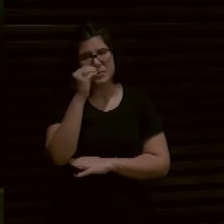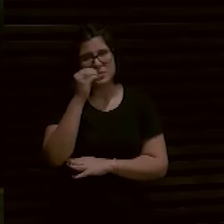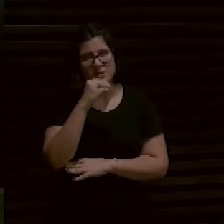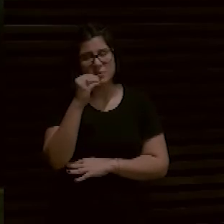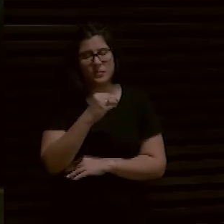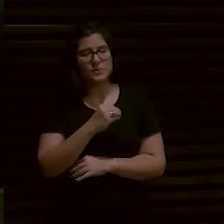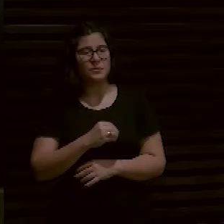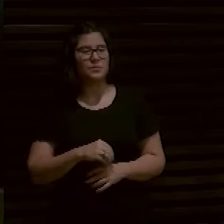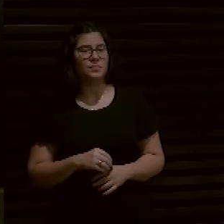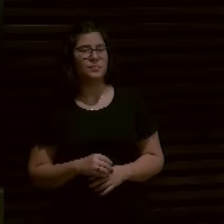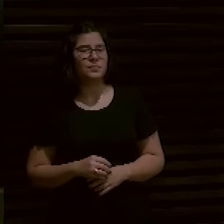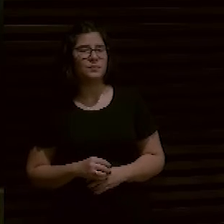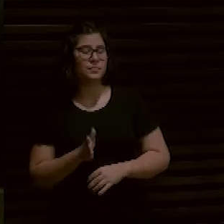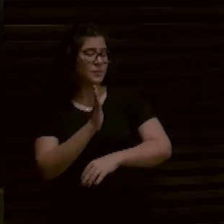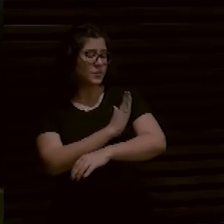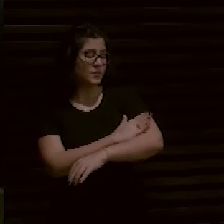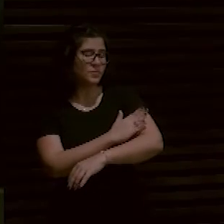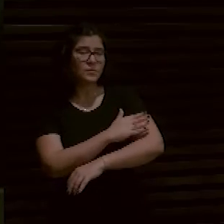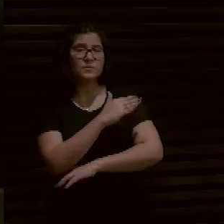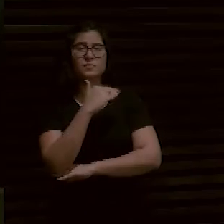sua carne, do seu braço mortal.